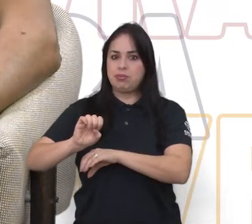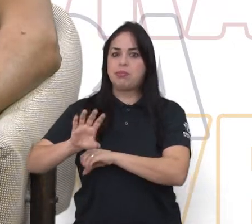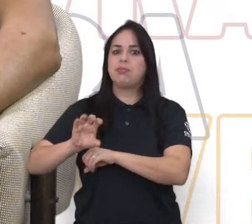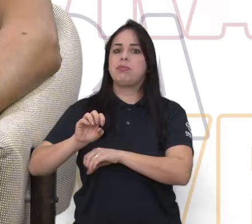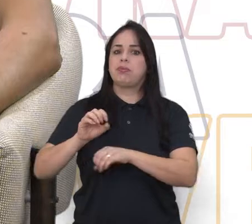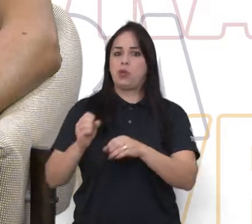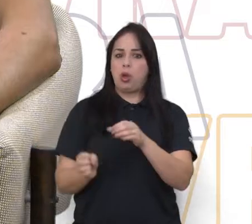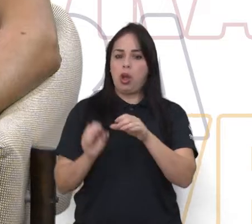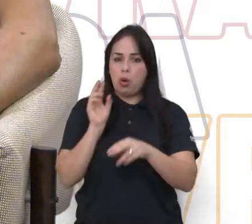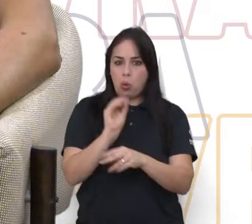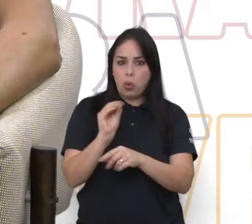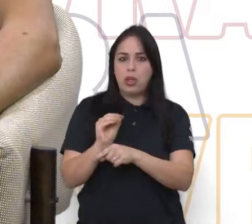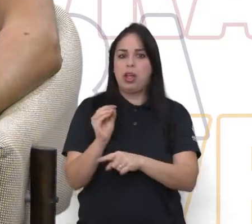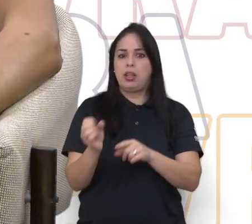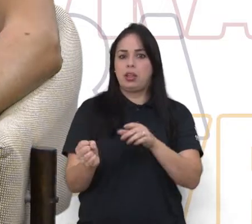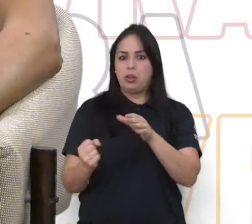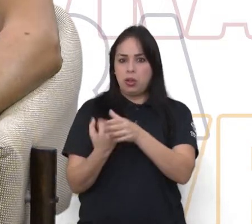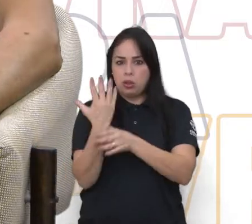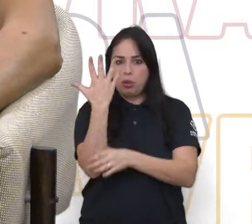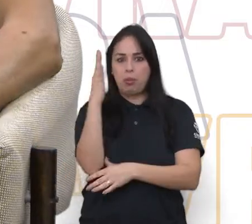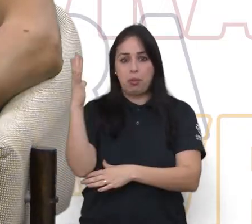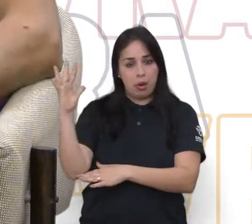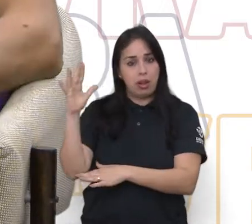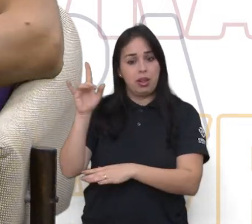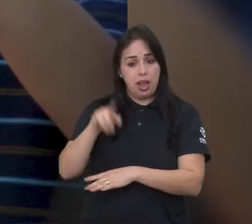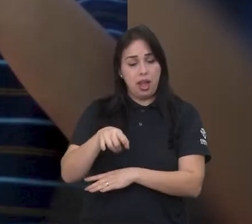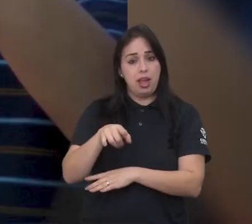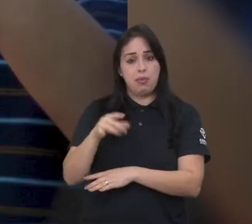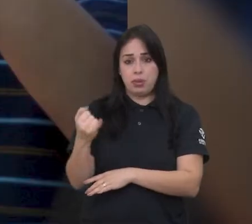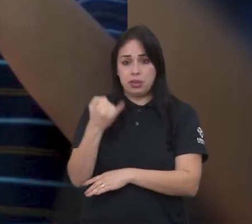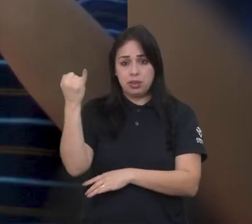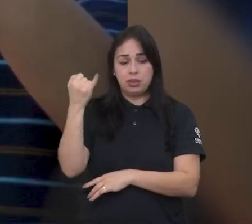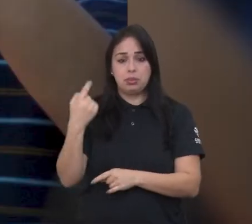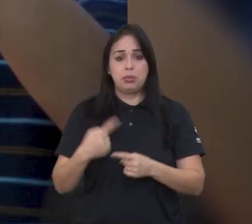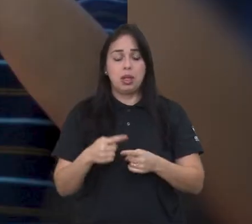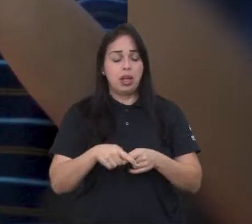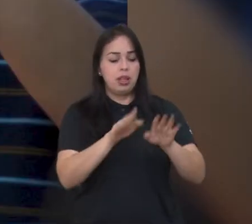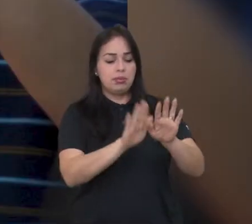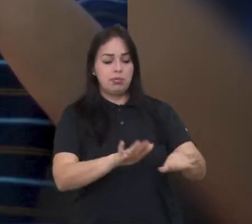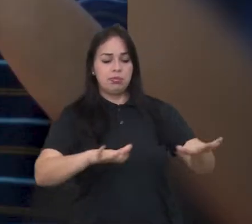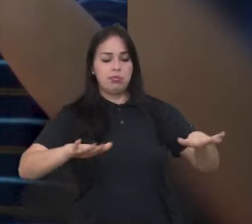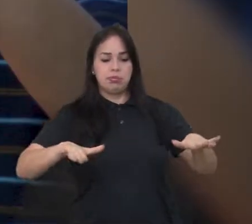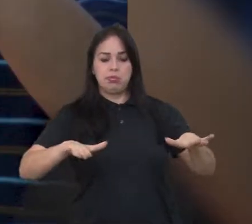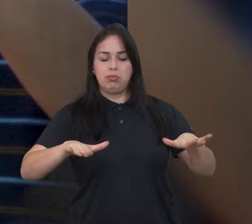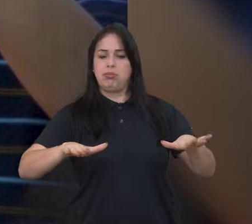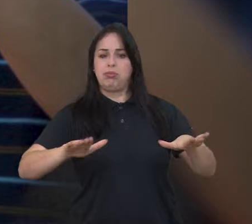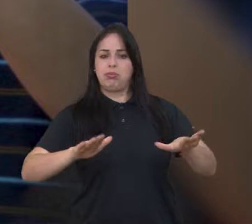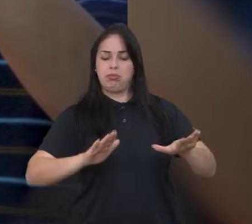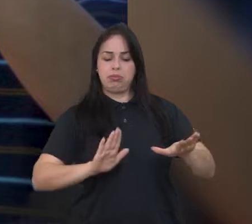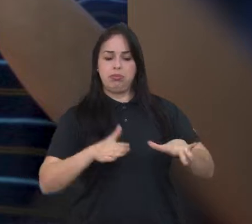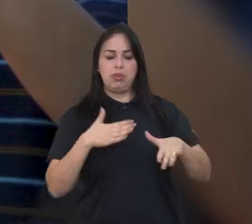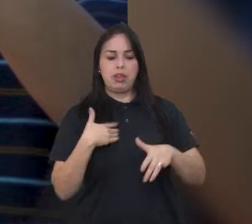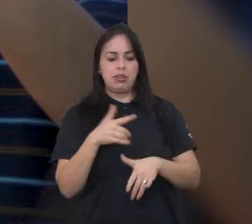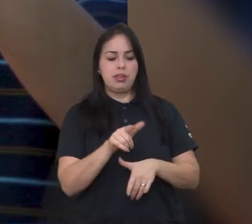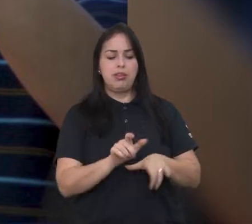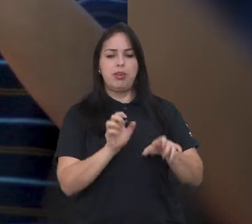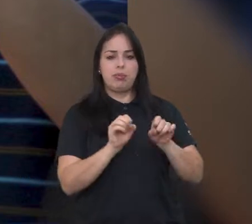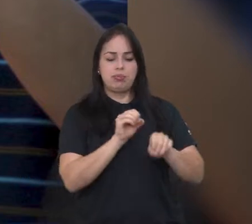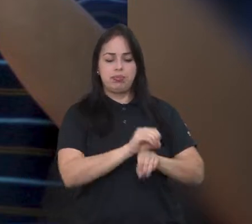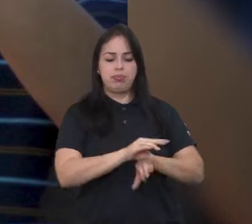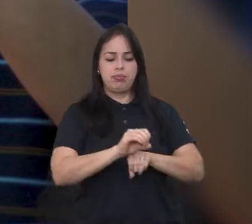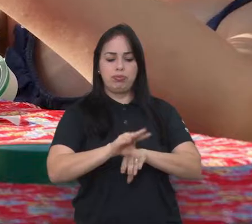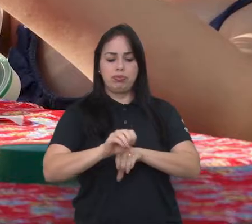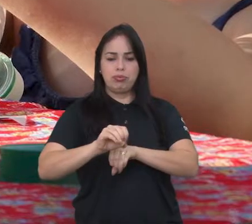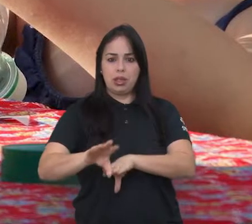sim desde a infância, porque já é na infância que os primeiros traços de